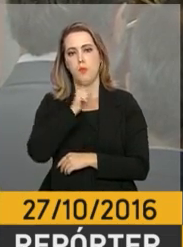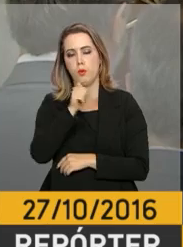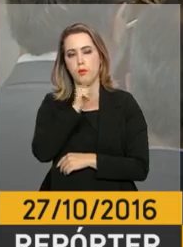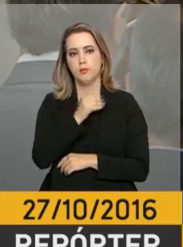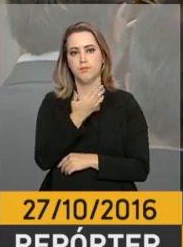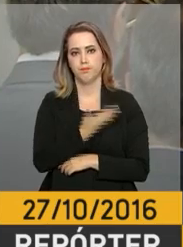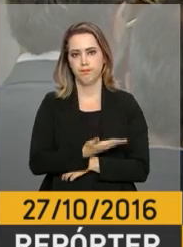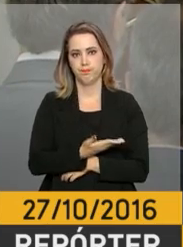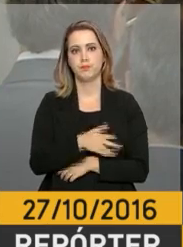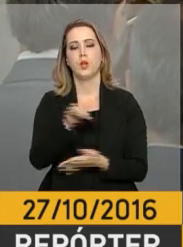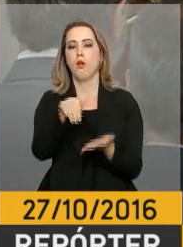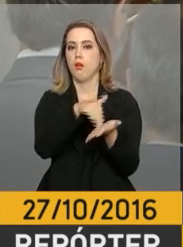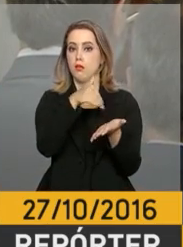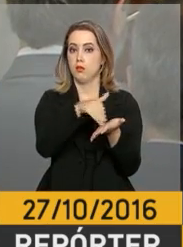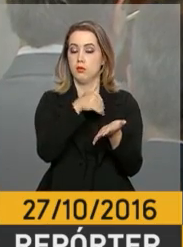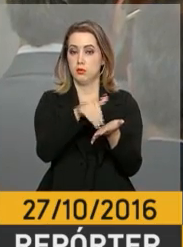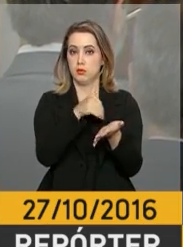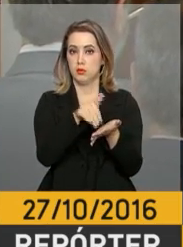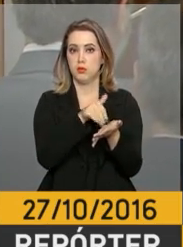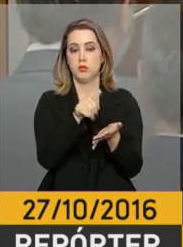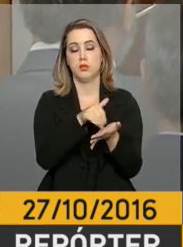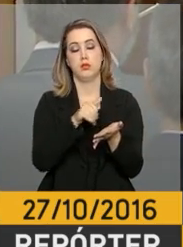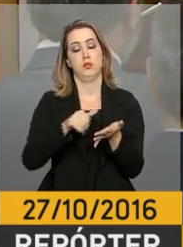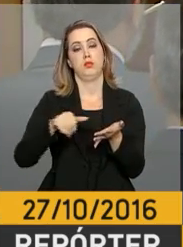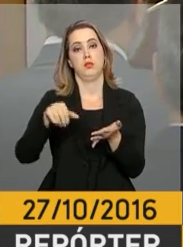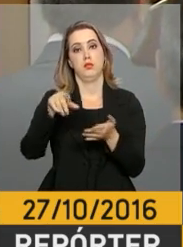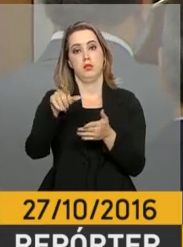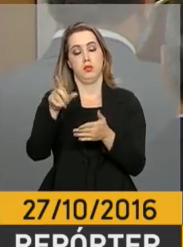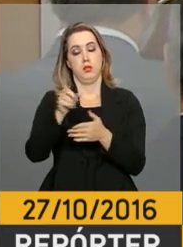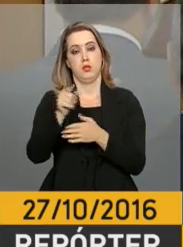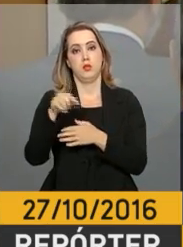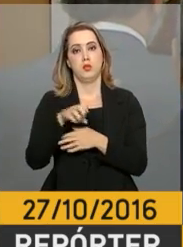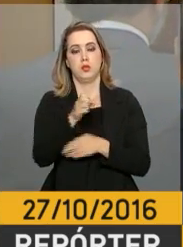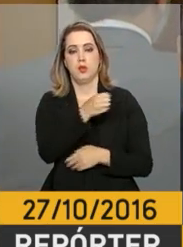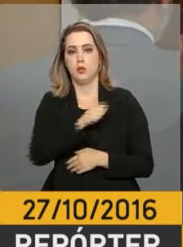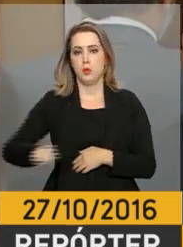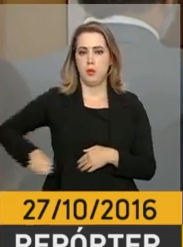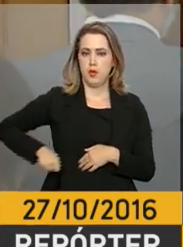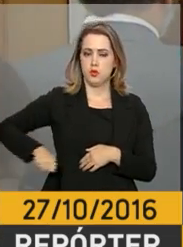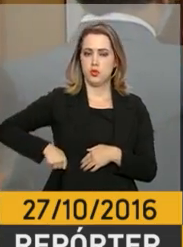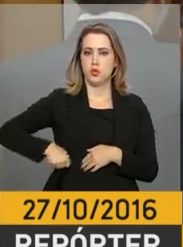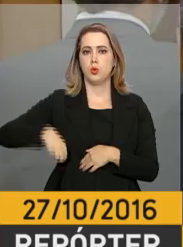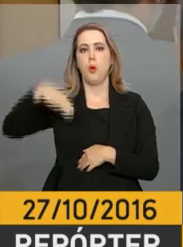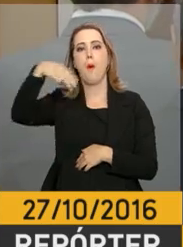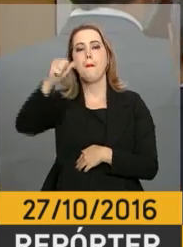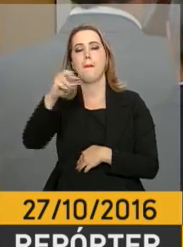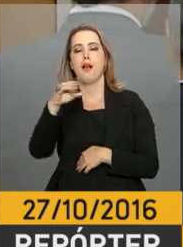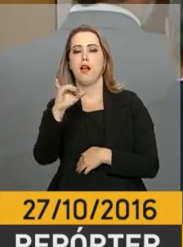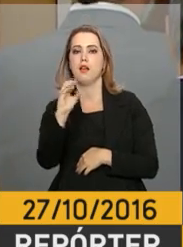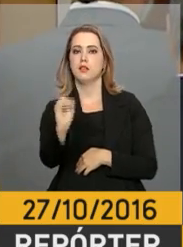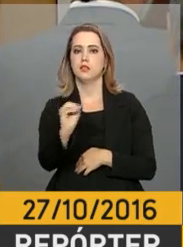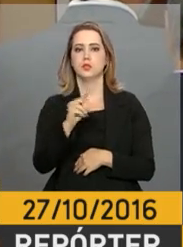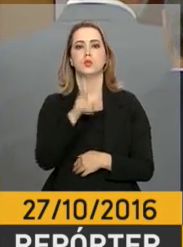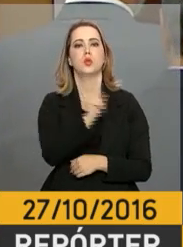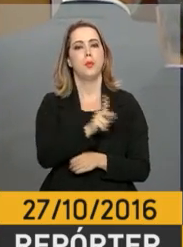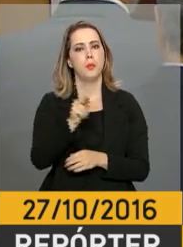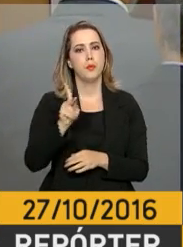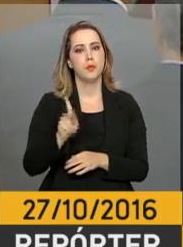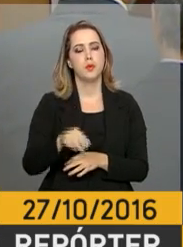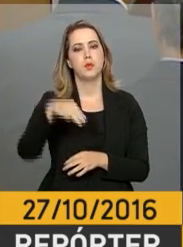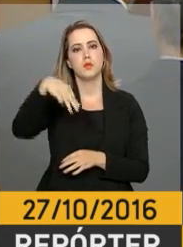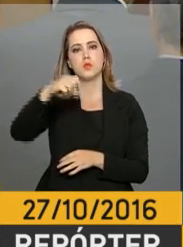Mendonça Secret Geral das relações exteriores marcosão profess Man G